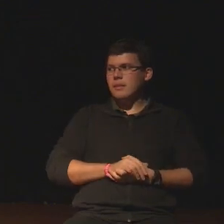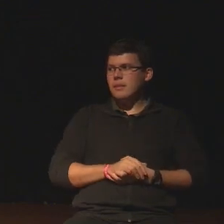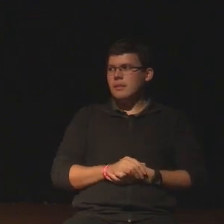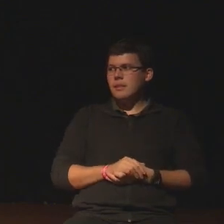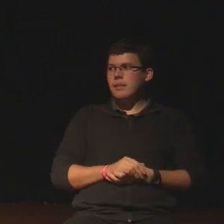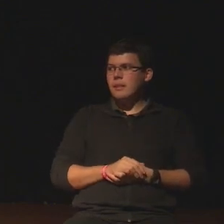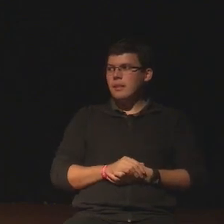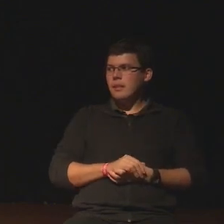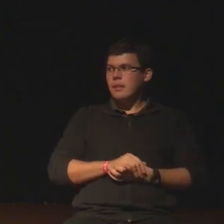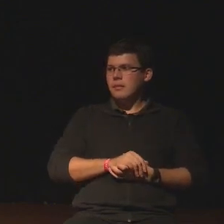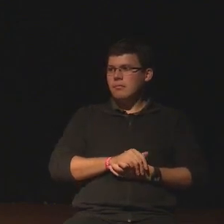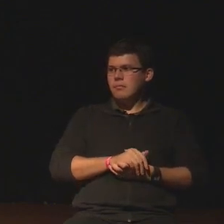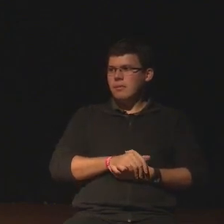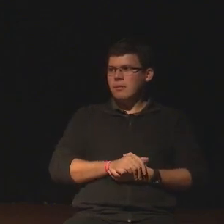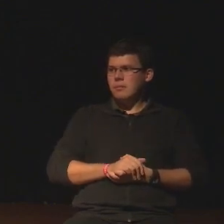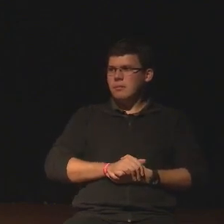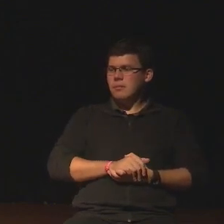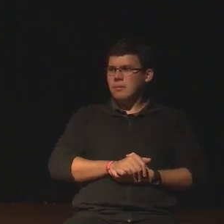Obrigada.